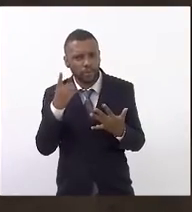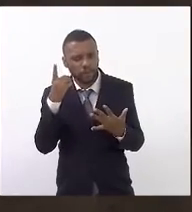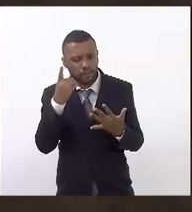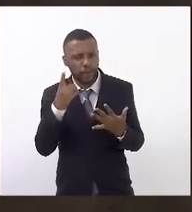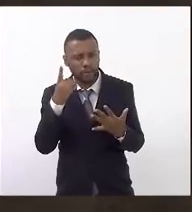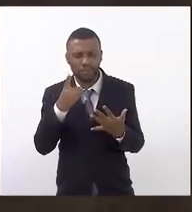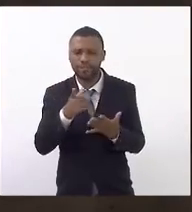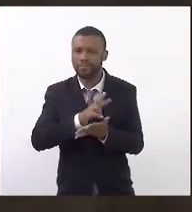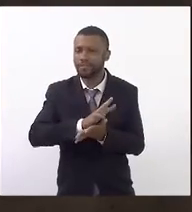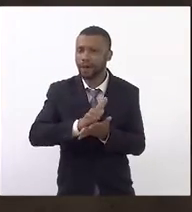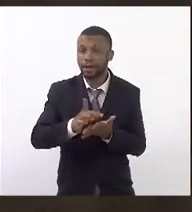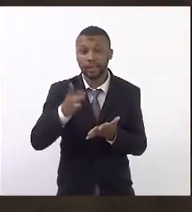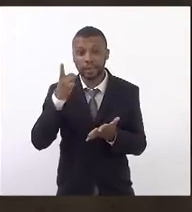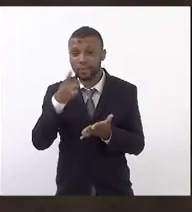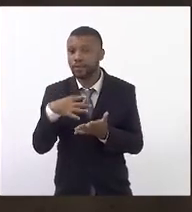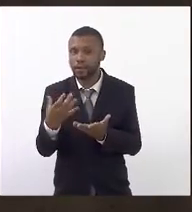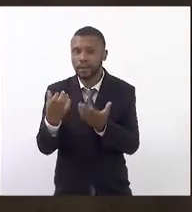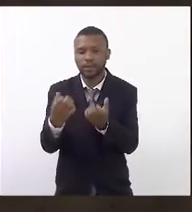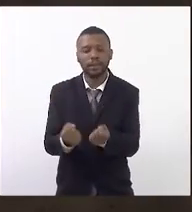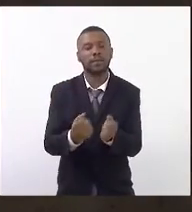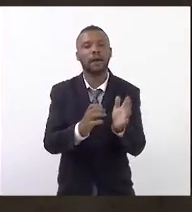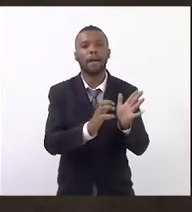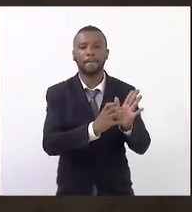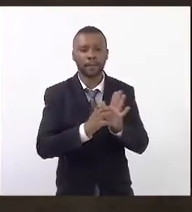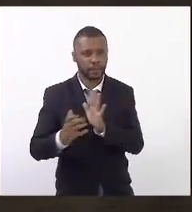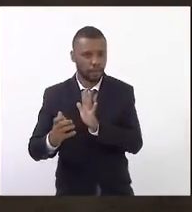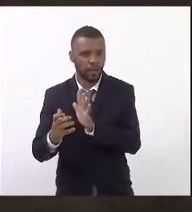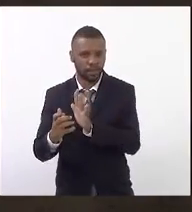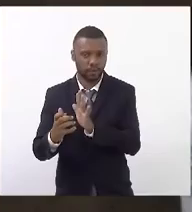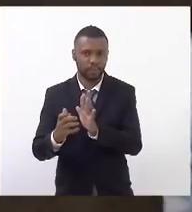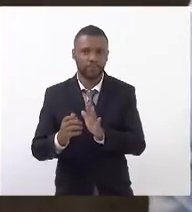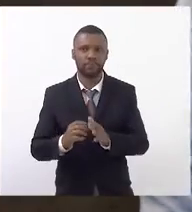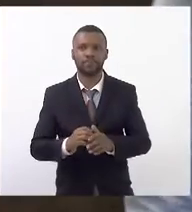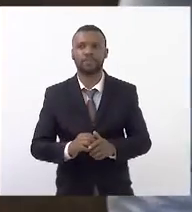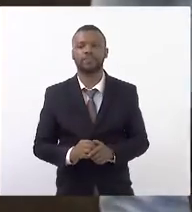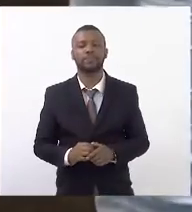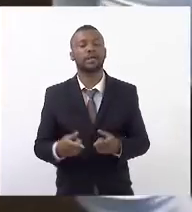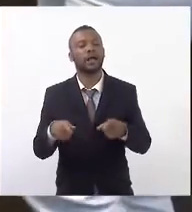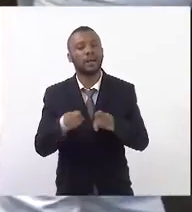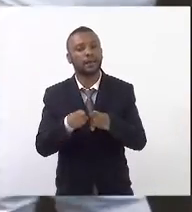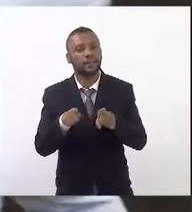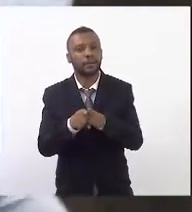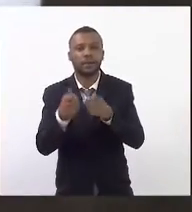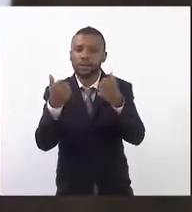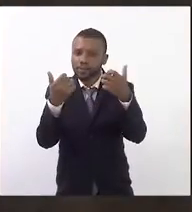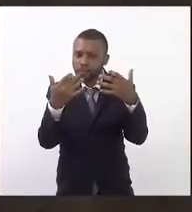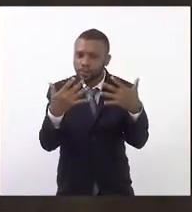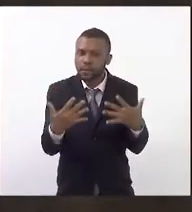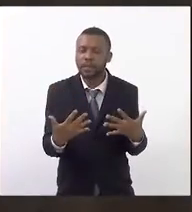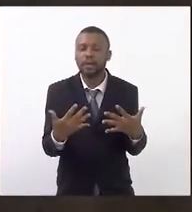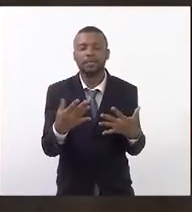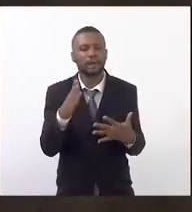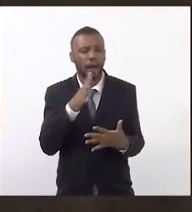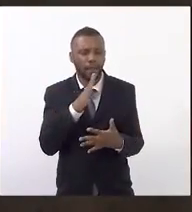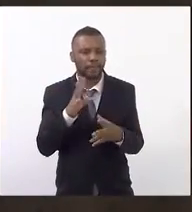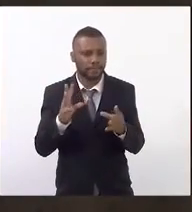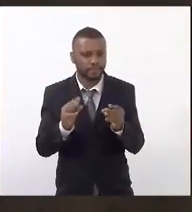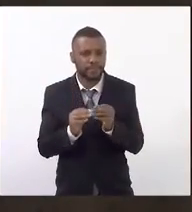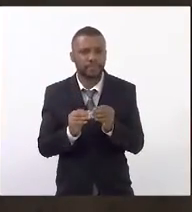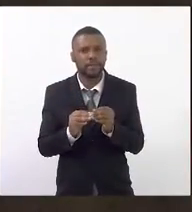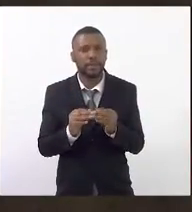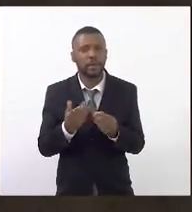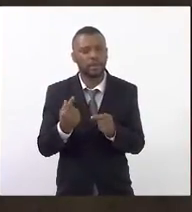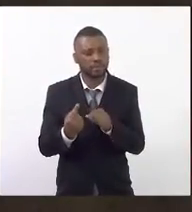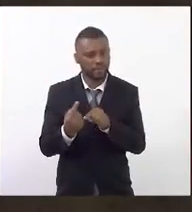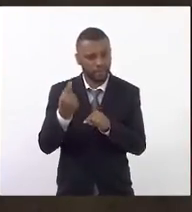Miller, Marcelo Dino, Márcio Canella, como eu já falei, e Thiago Pampolha. E dizer também, presidente, rapidamente para finalizar, eu fui